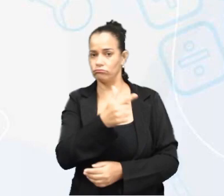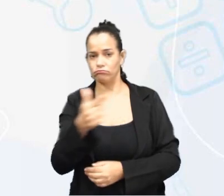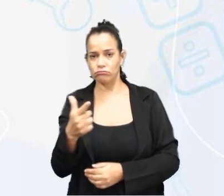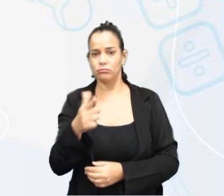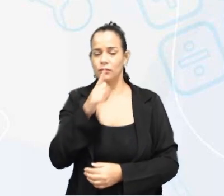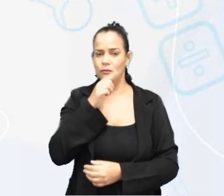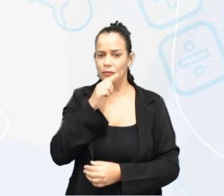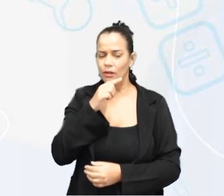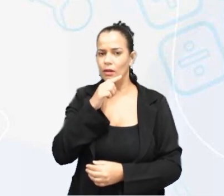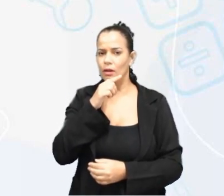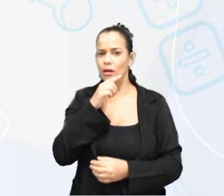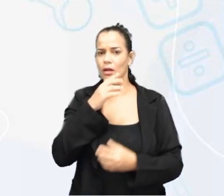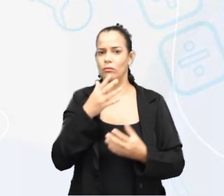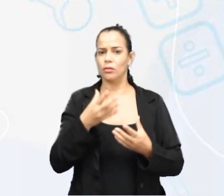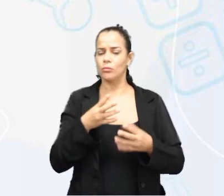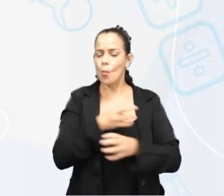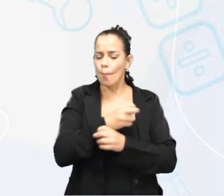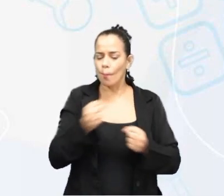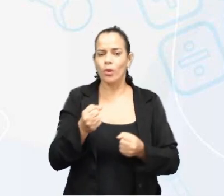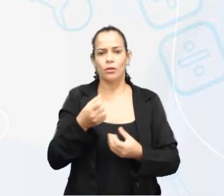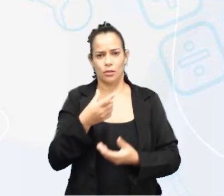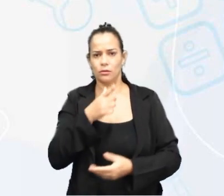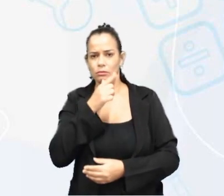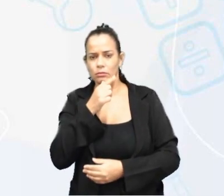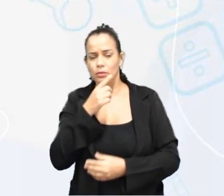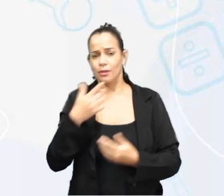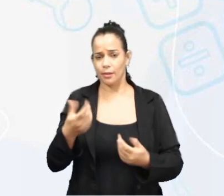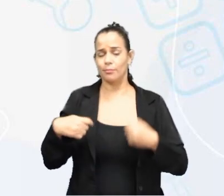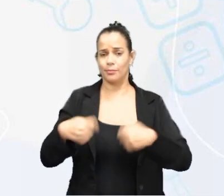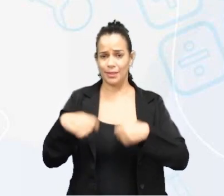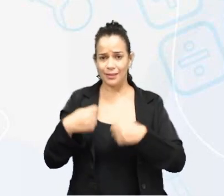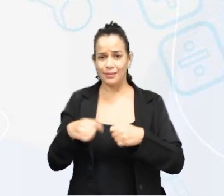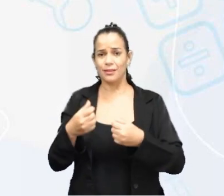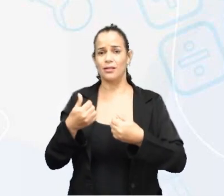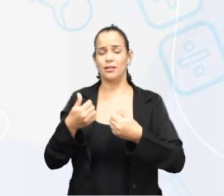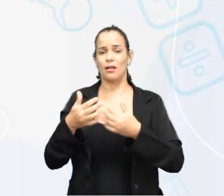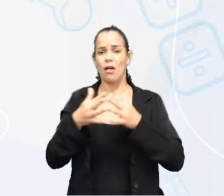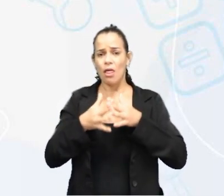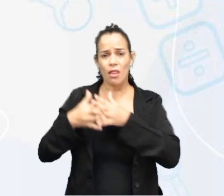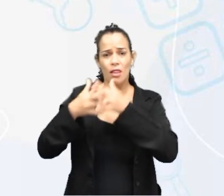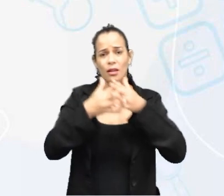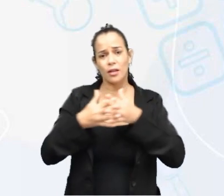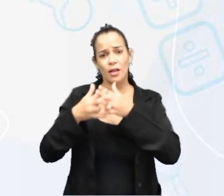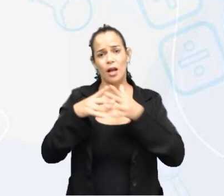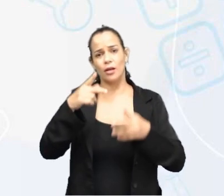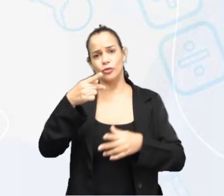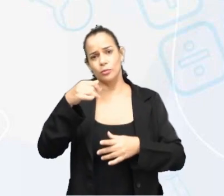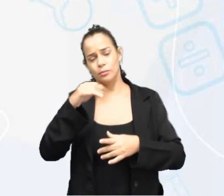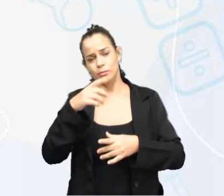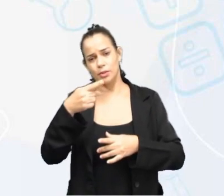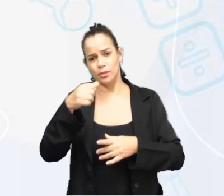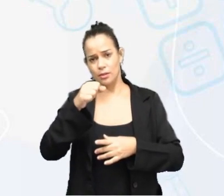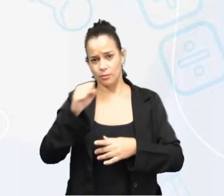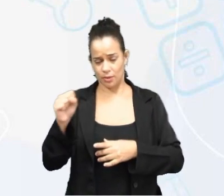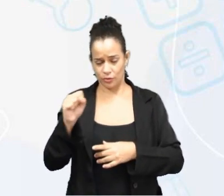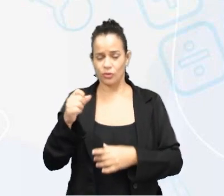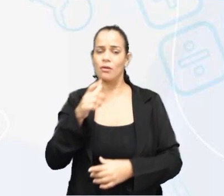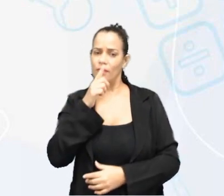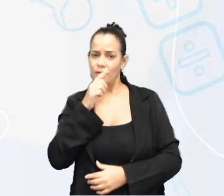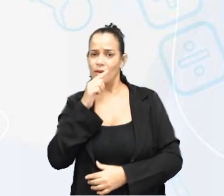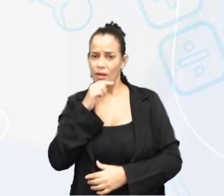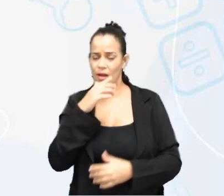muitas cidades a se socorrer de carros-pipas com a única fonte de água potável? A ideia de que o Brasil